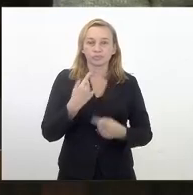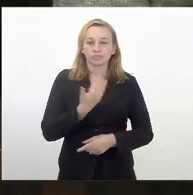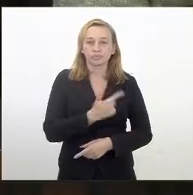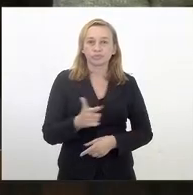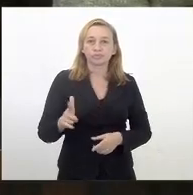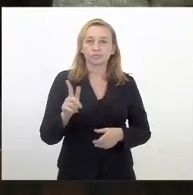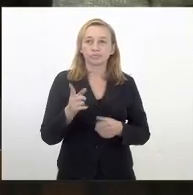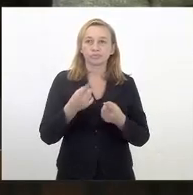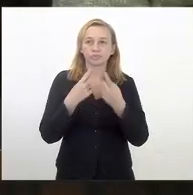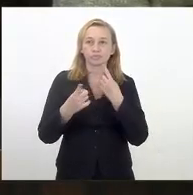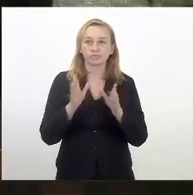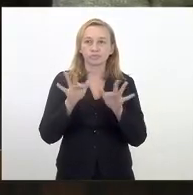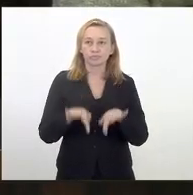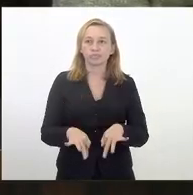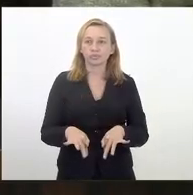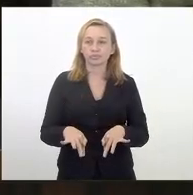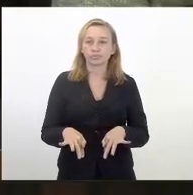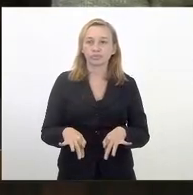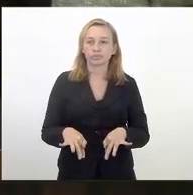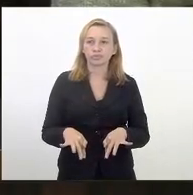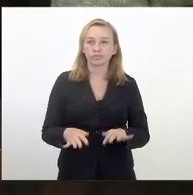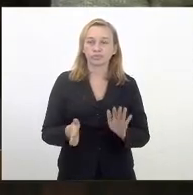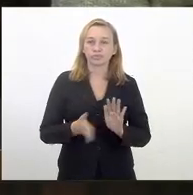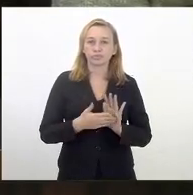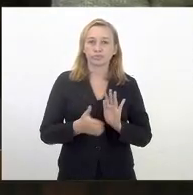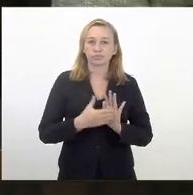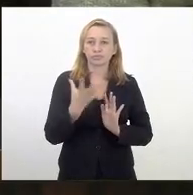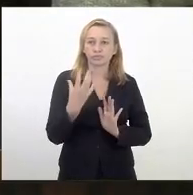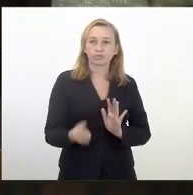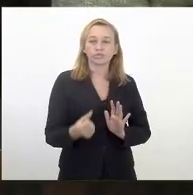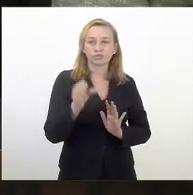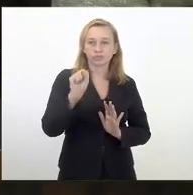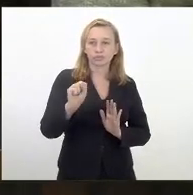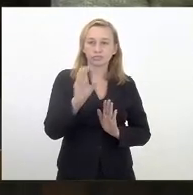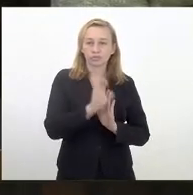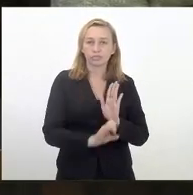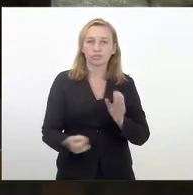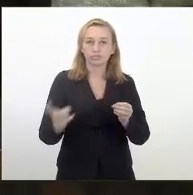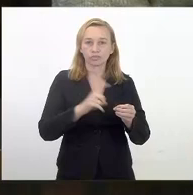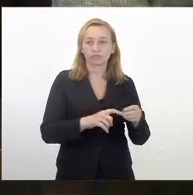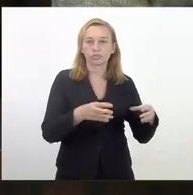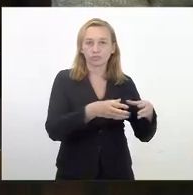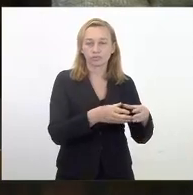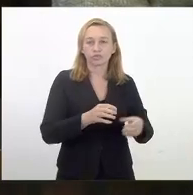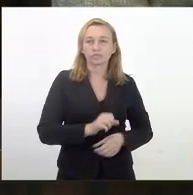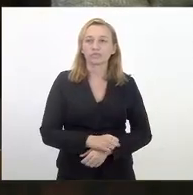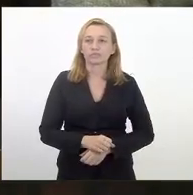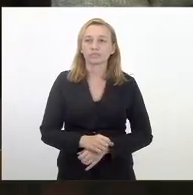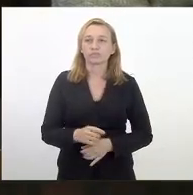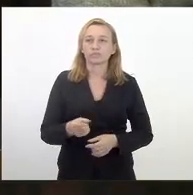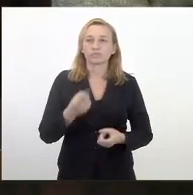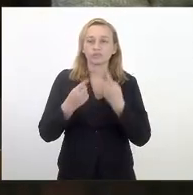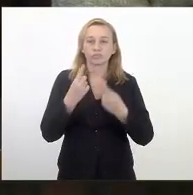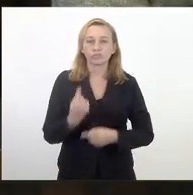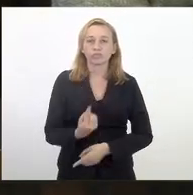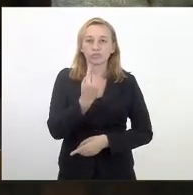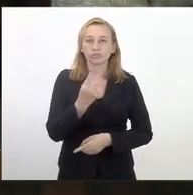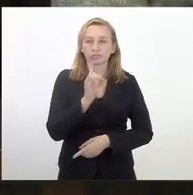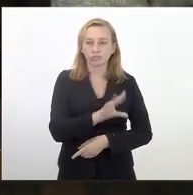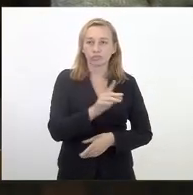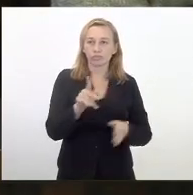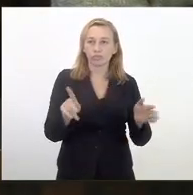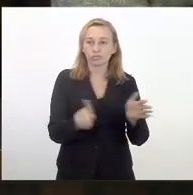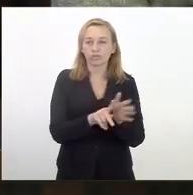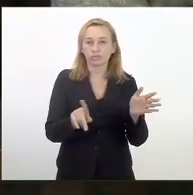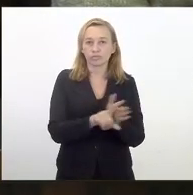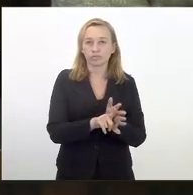discussão não havendo Quem Queira discutir encerrada a discussão presente proposta recebeu oito emendas e retorna as comissões em regime de urgência discussão